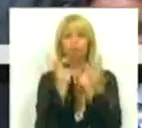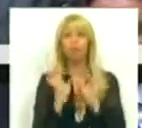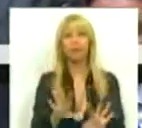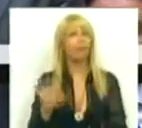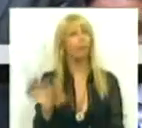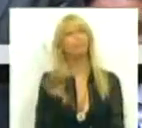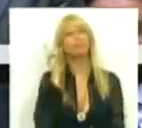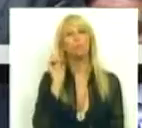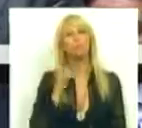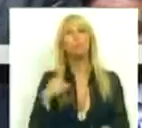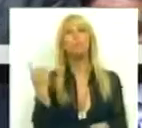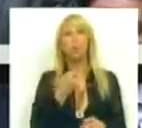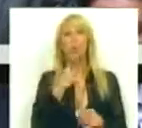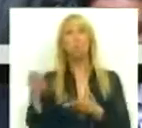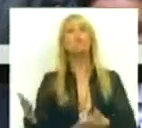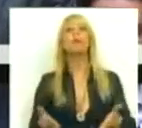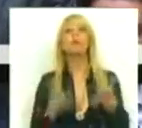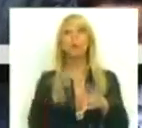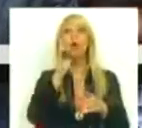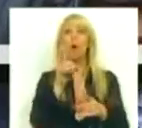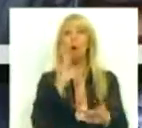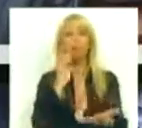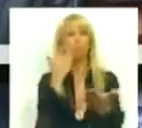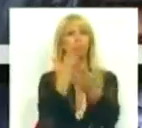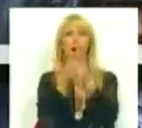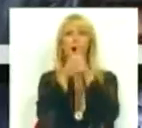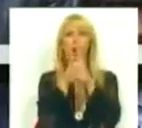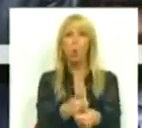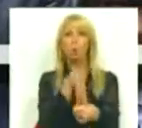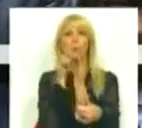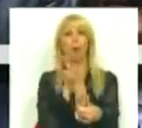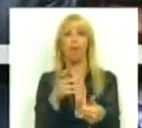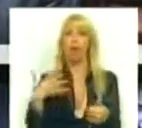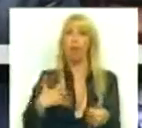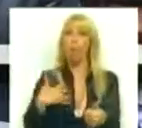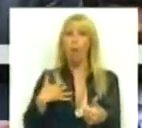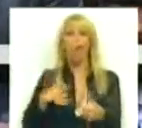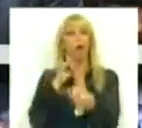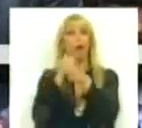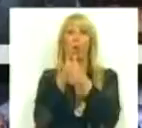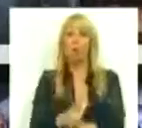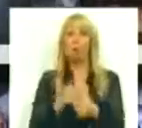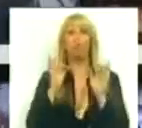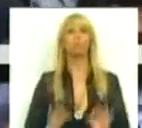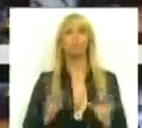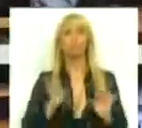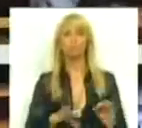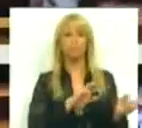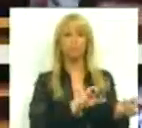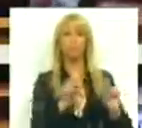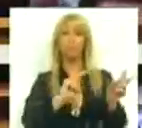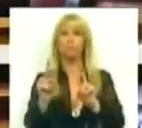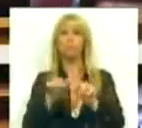nosso caminho vai continuar a ser honrar a palavra, cumprir o compromisso, reformar